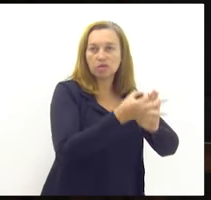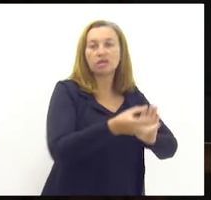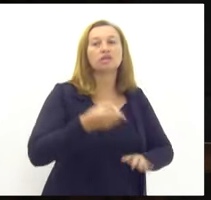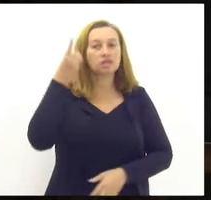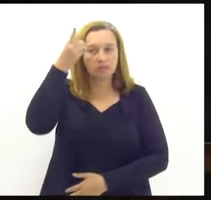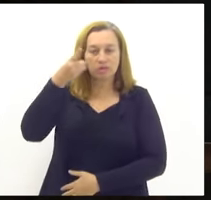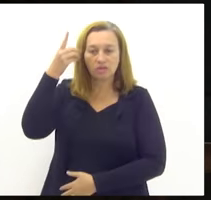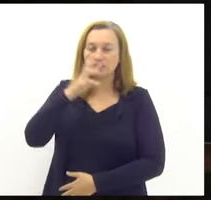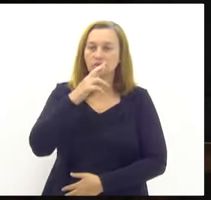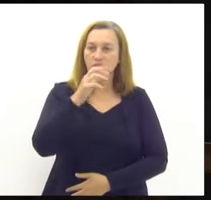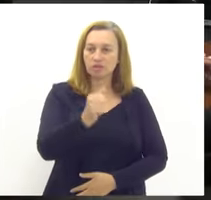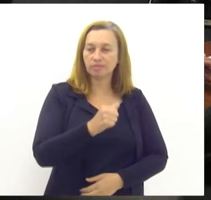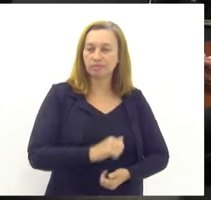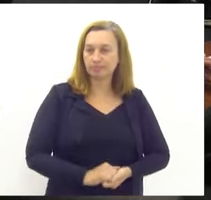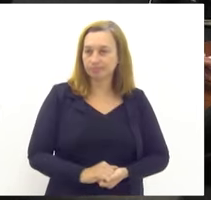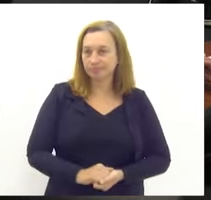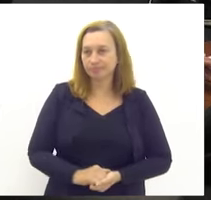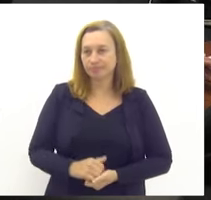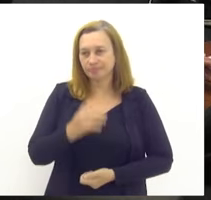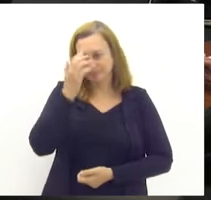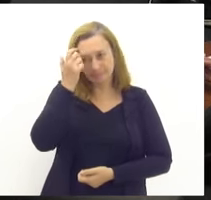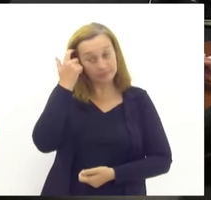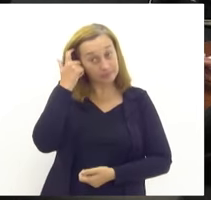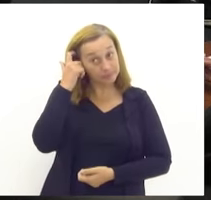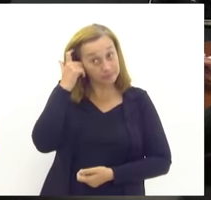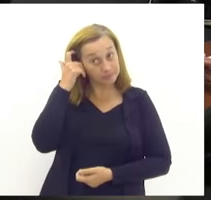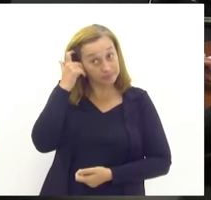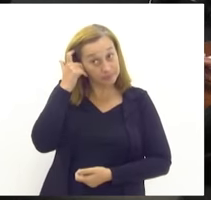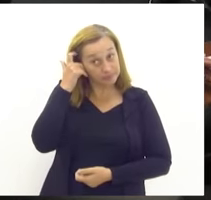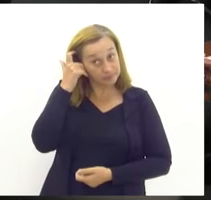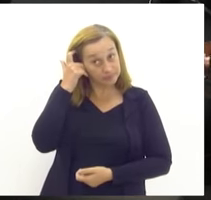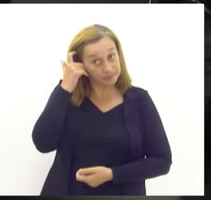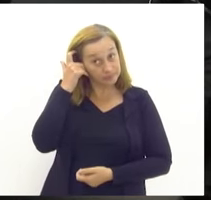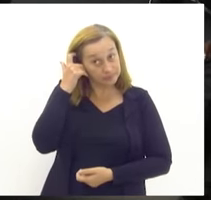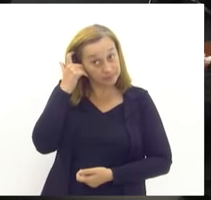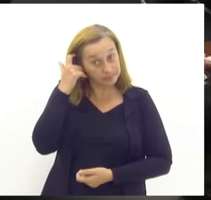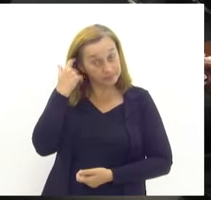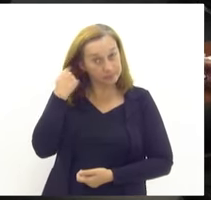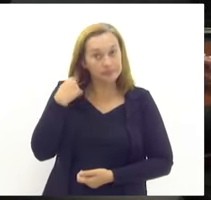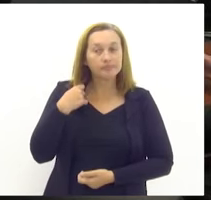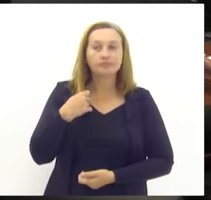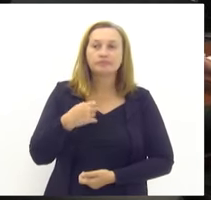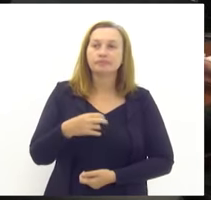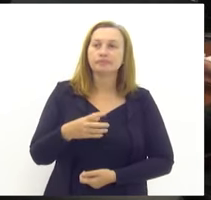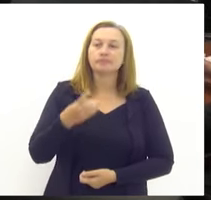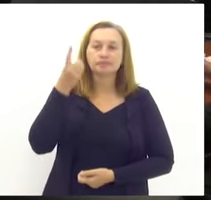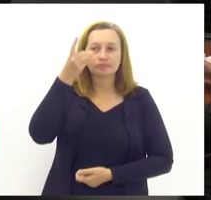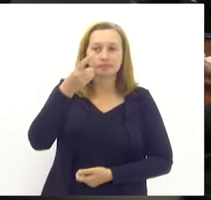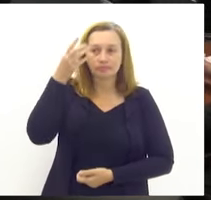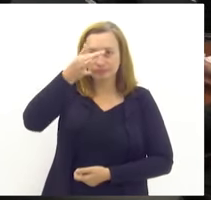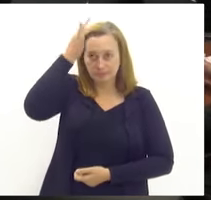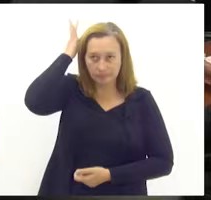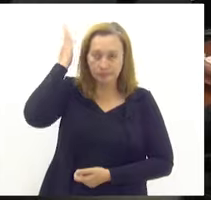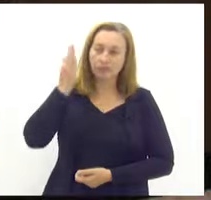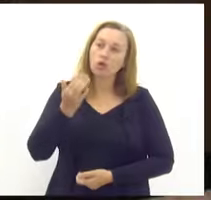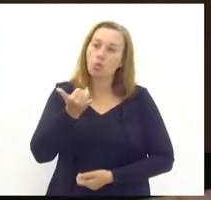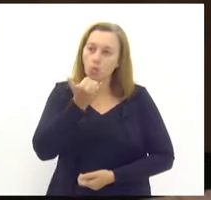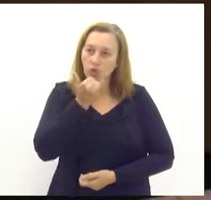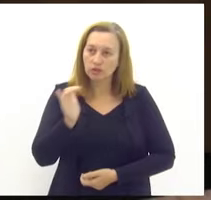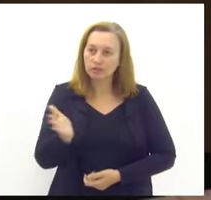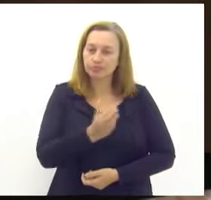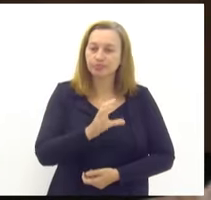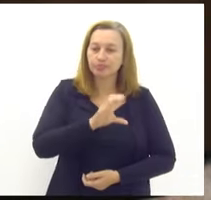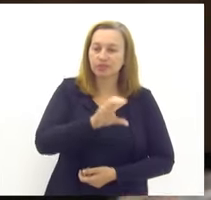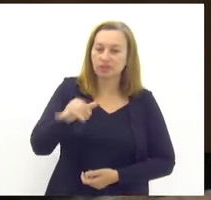Rodrigo amorm de Enda pres Deputado Fred perdão par